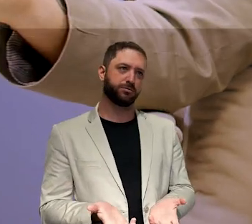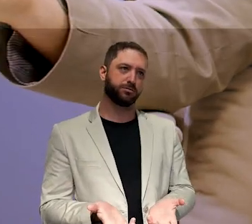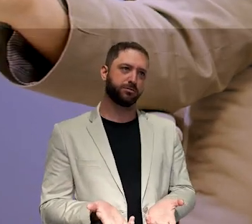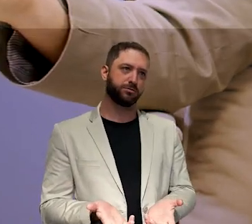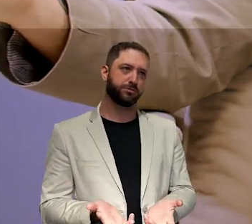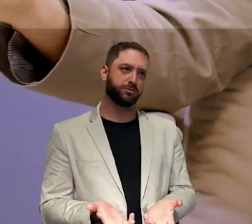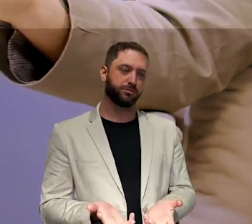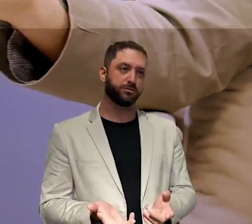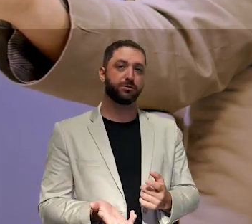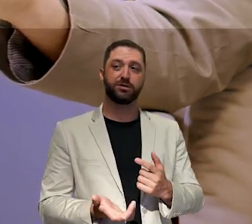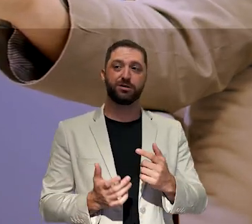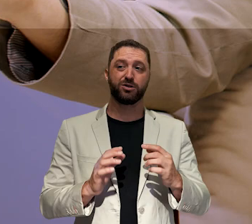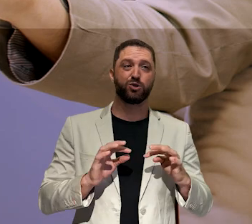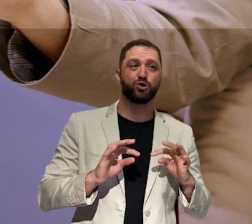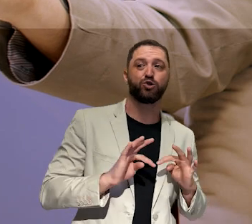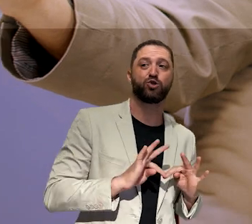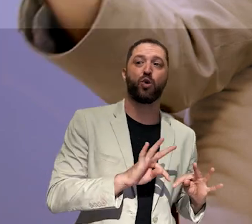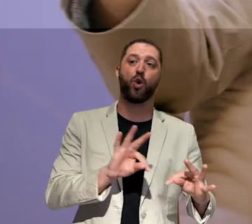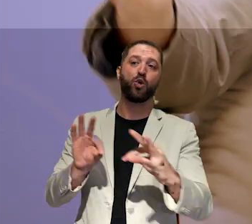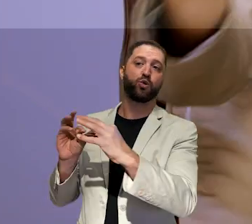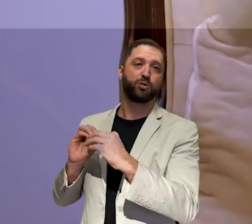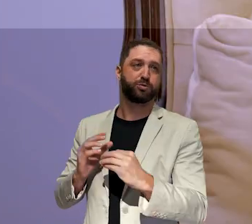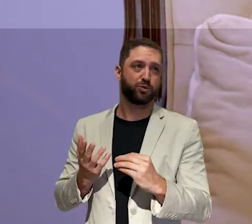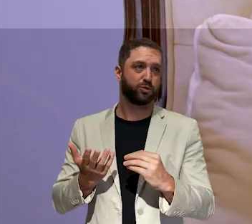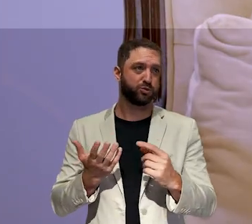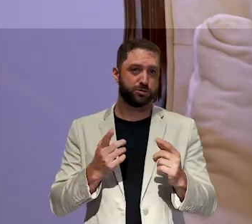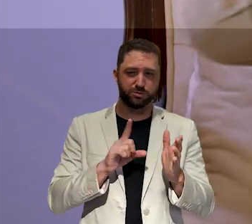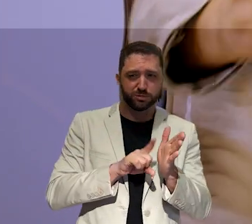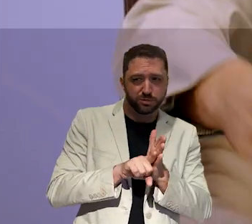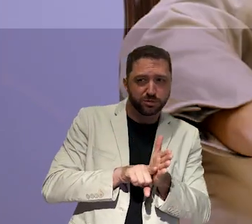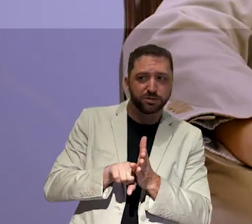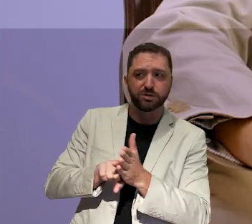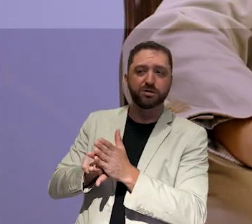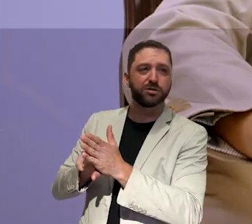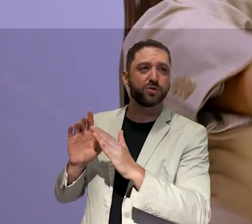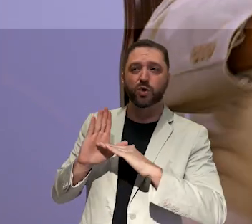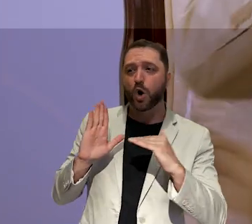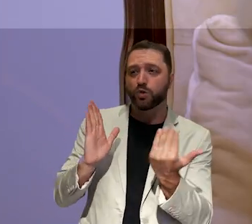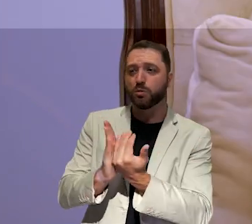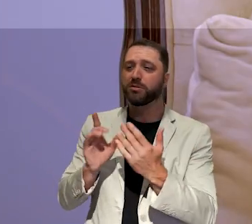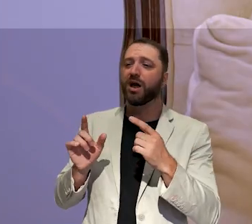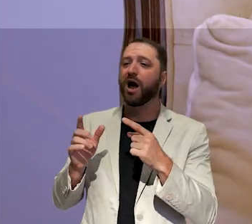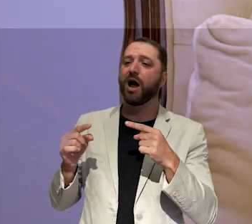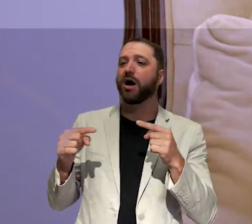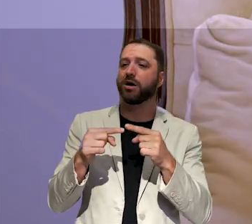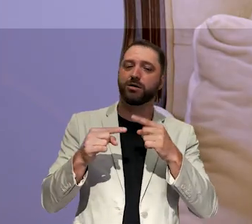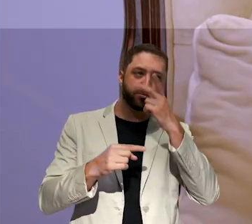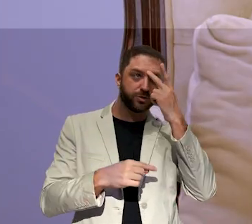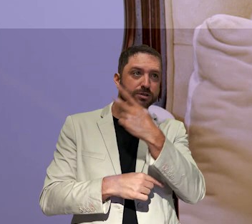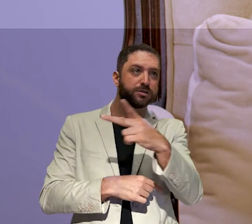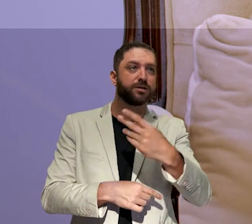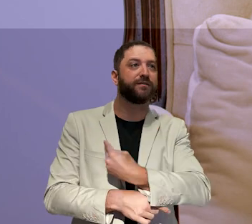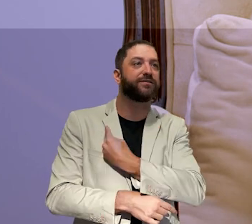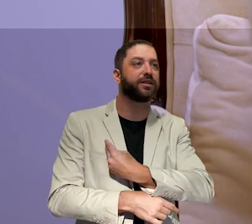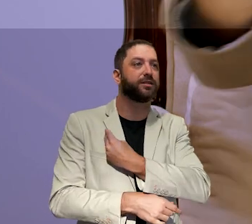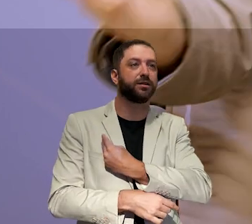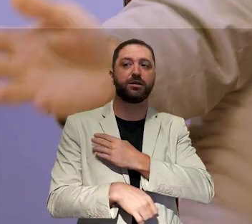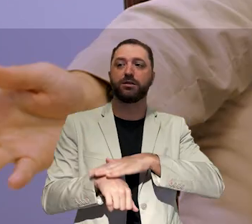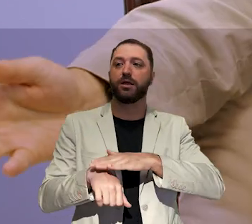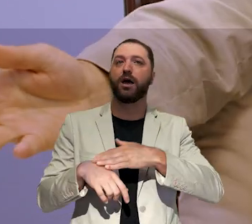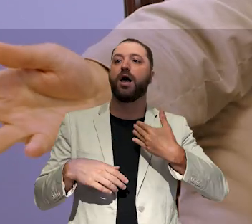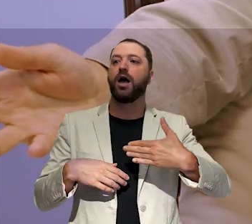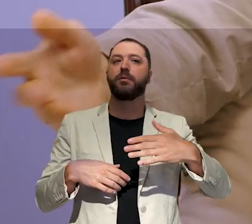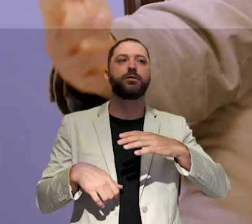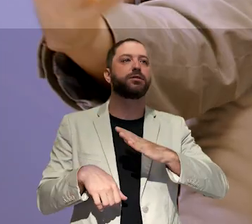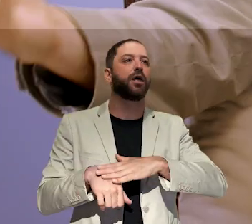mundo para poder respaldar, para que aquilo seja trago para o cotidiano das pessoas... Aí a gente perde